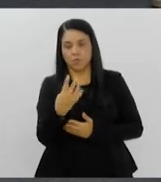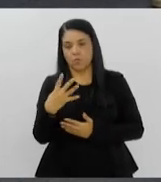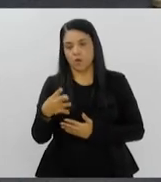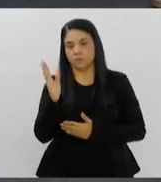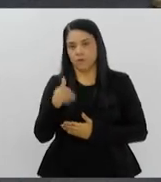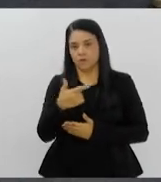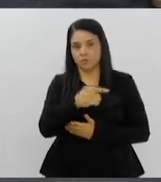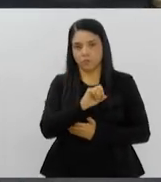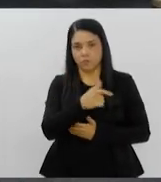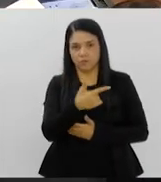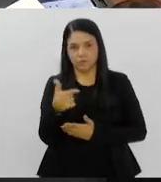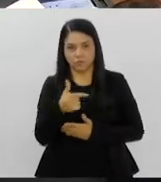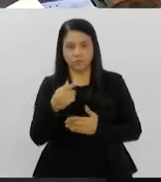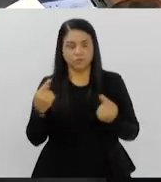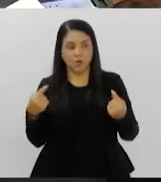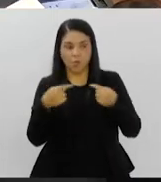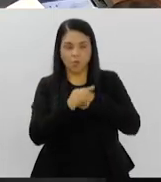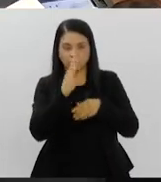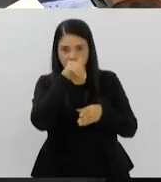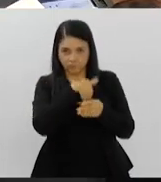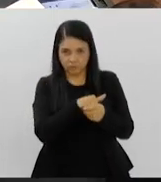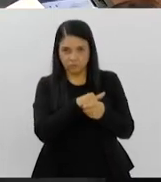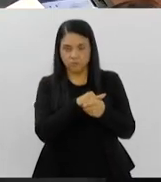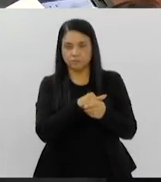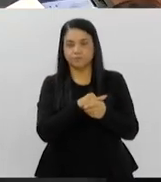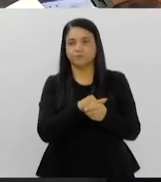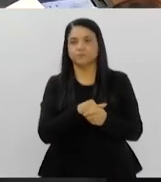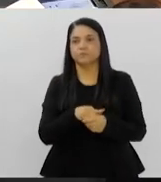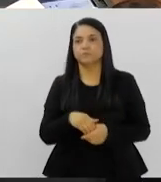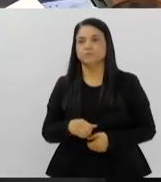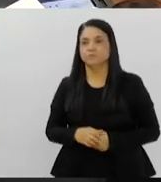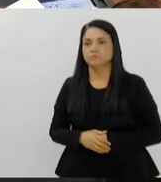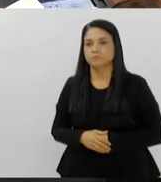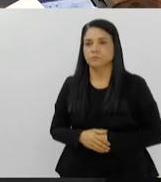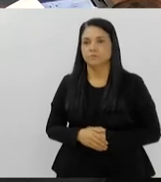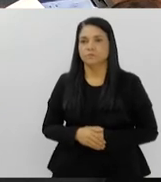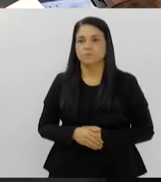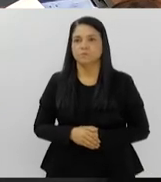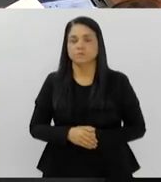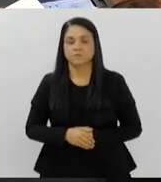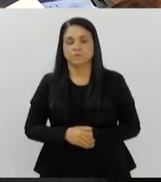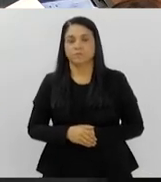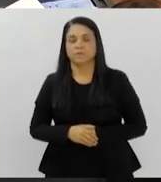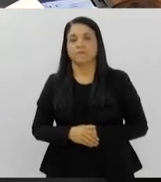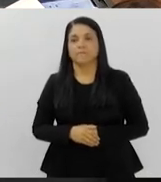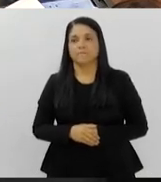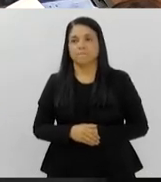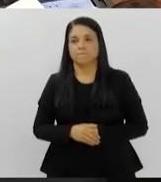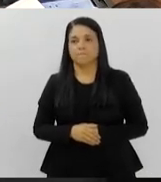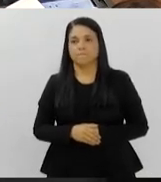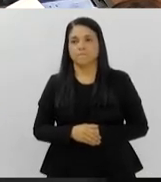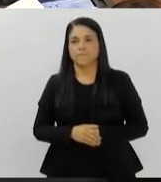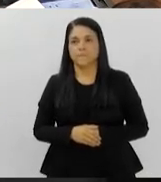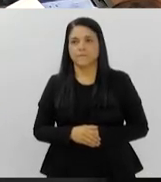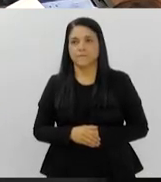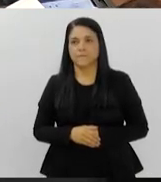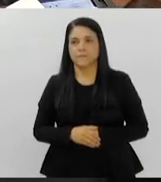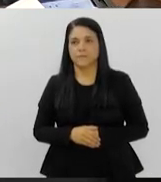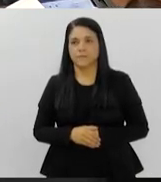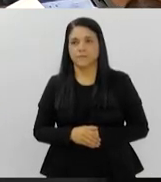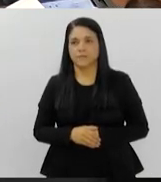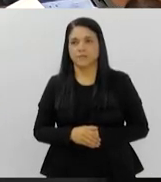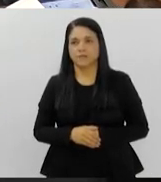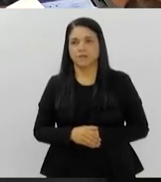614-2022, contrário. O autódromo do Rosenberg Reis. Do PSOL, contrário também ao 18. Mas você não vai poder ir lá,